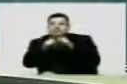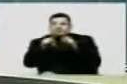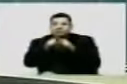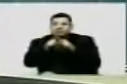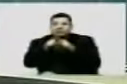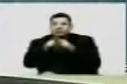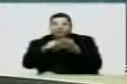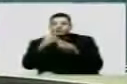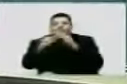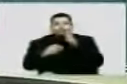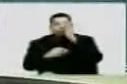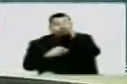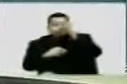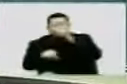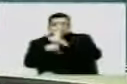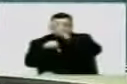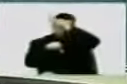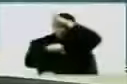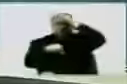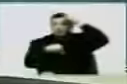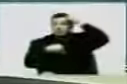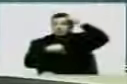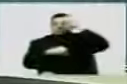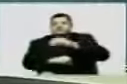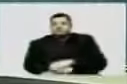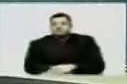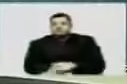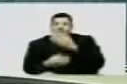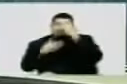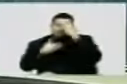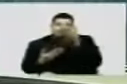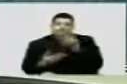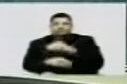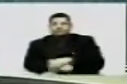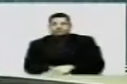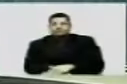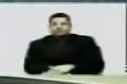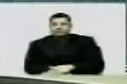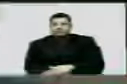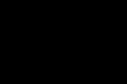no Polo Industrial de Manaus, mas sobre o futuro do povo do Estado do Amazonas. Muito obrigado, senhor presidente.